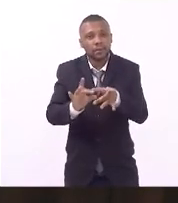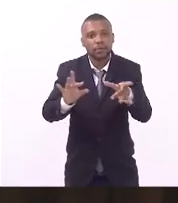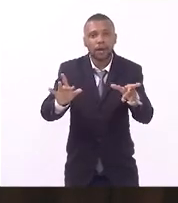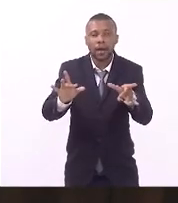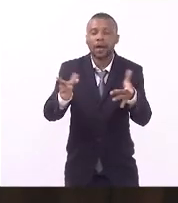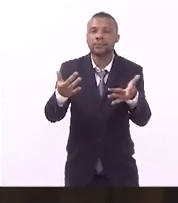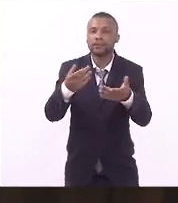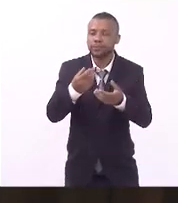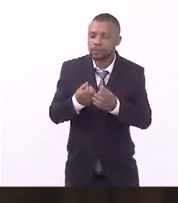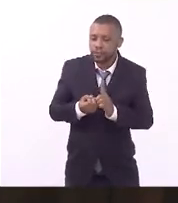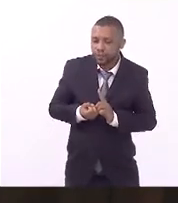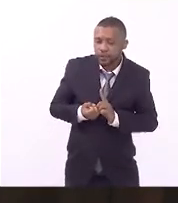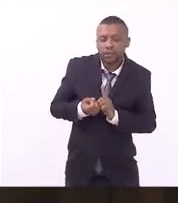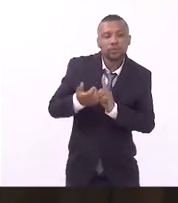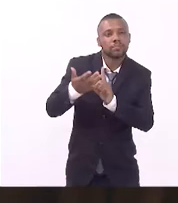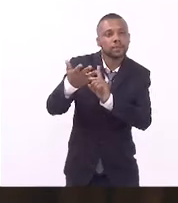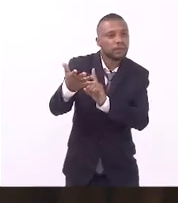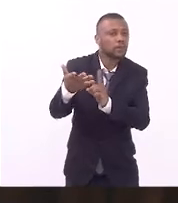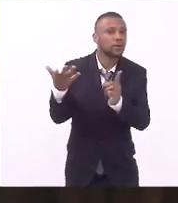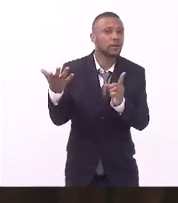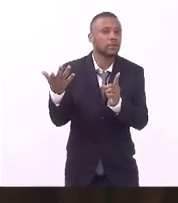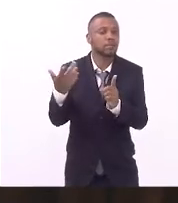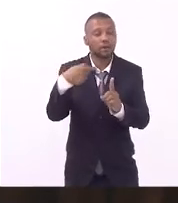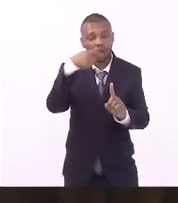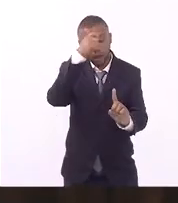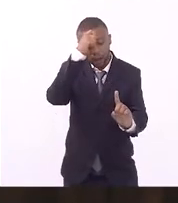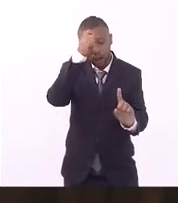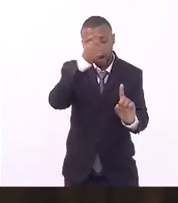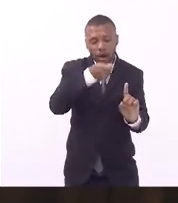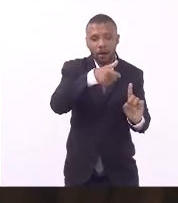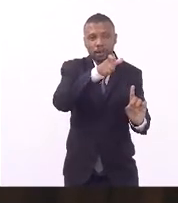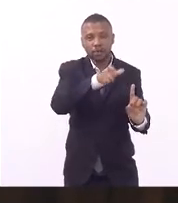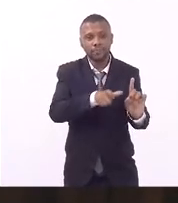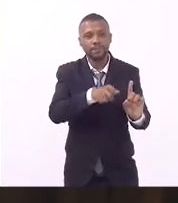expressão. E homenagear